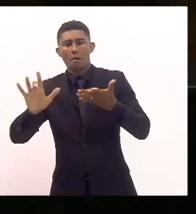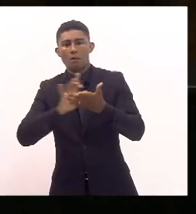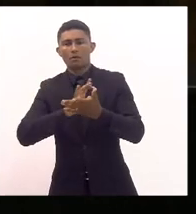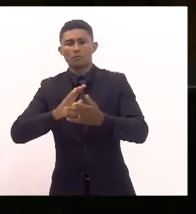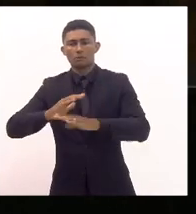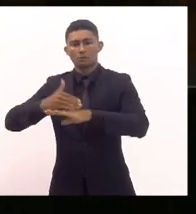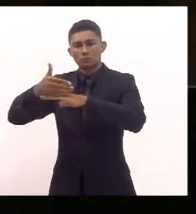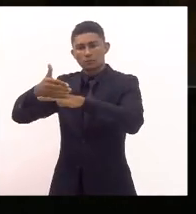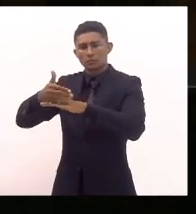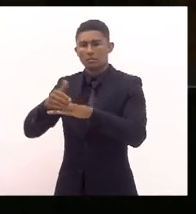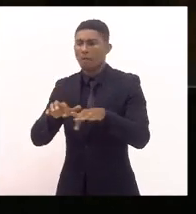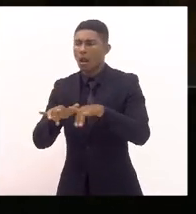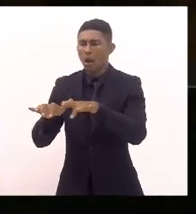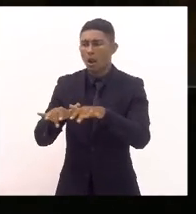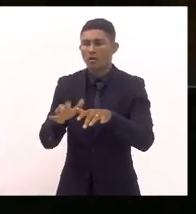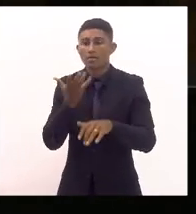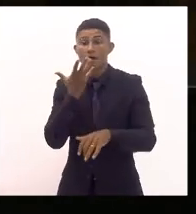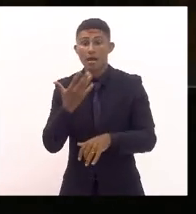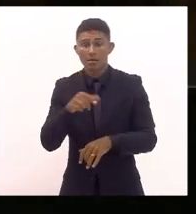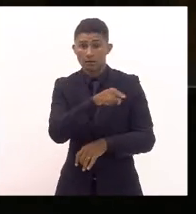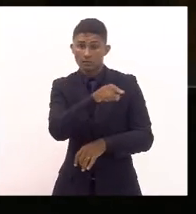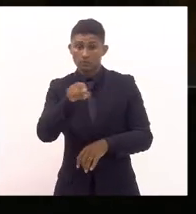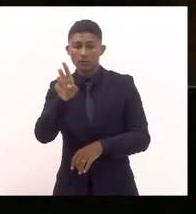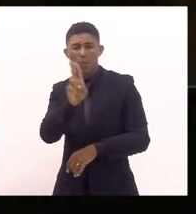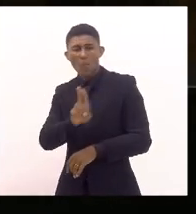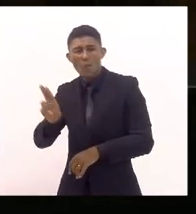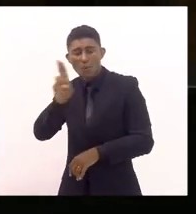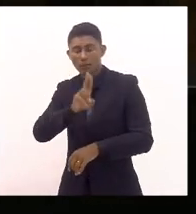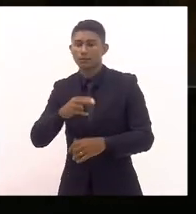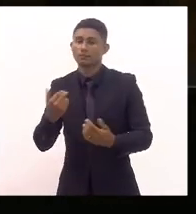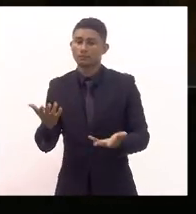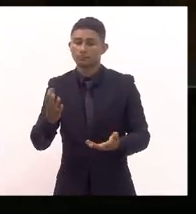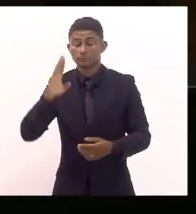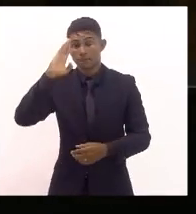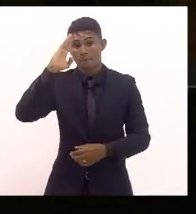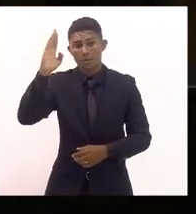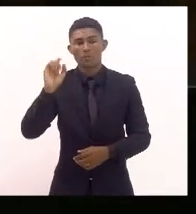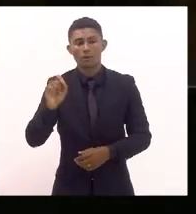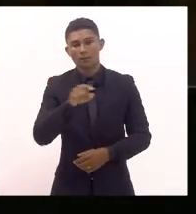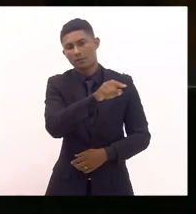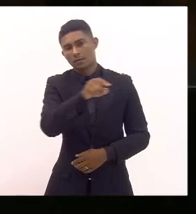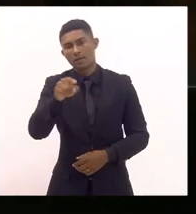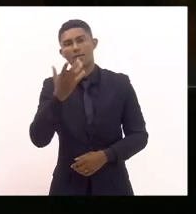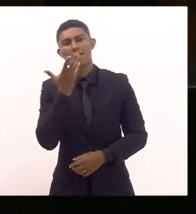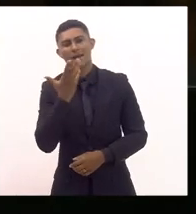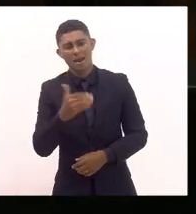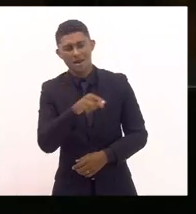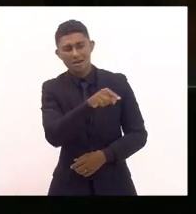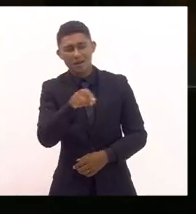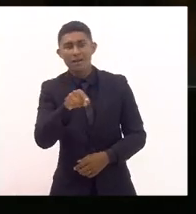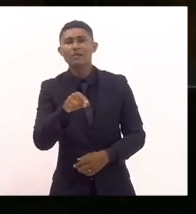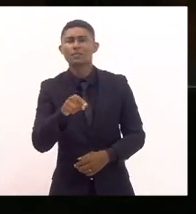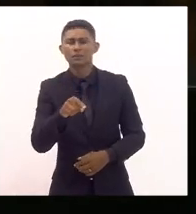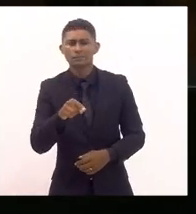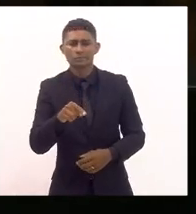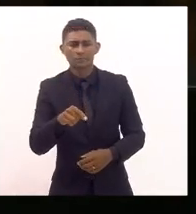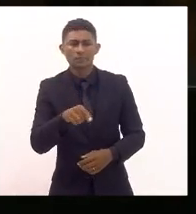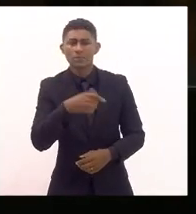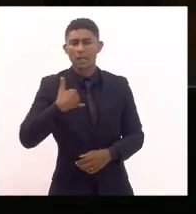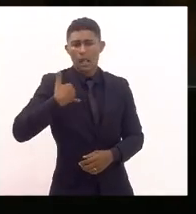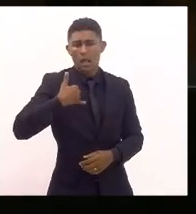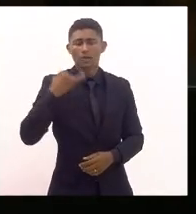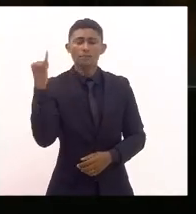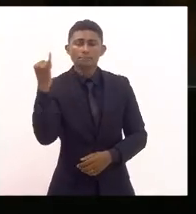por nossas crianças Principalmente as que estão nessa fase tão fundamental